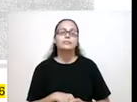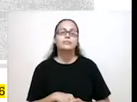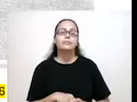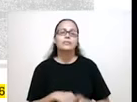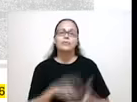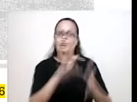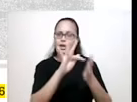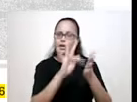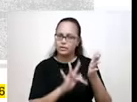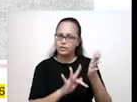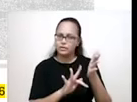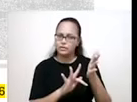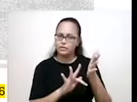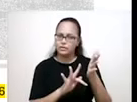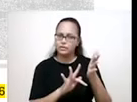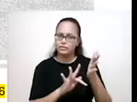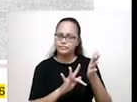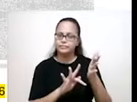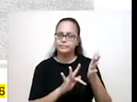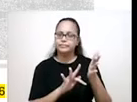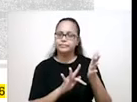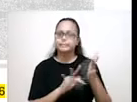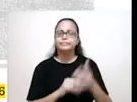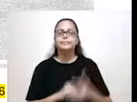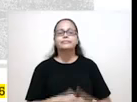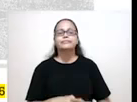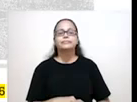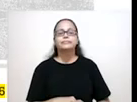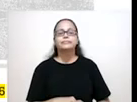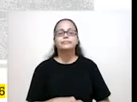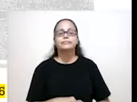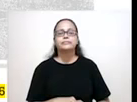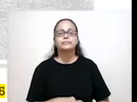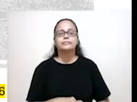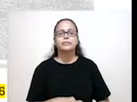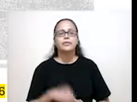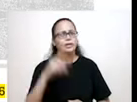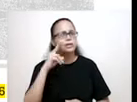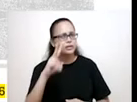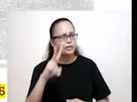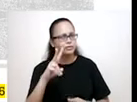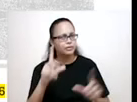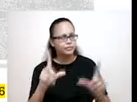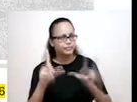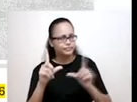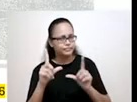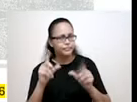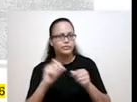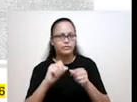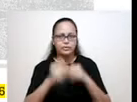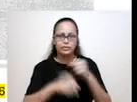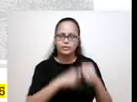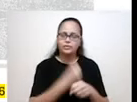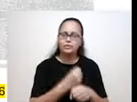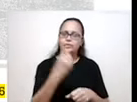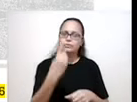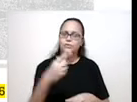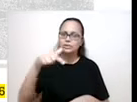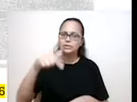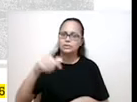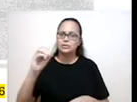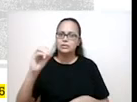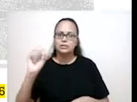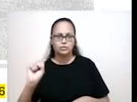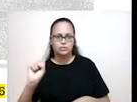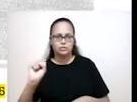a teoria de Ptolomeu, né, vocês podem ver que é uma ilustração que foi feita em 1708,